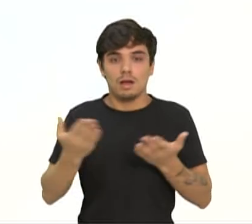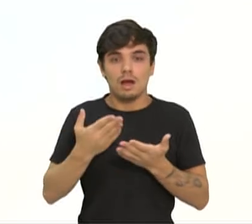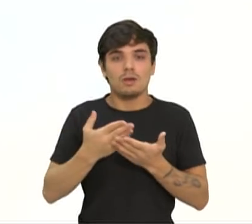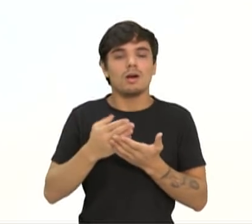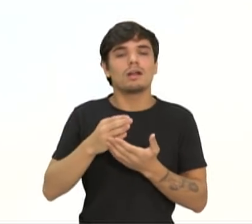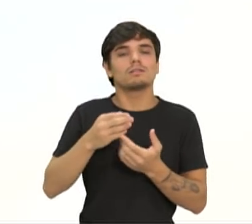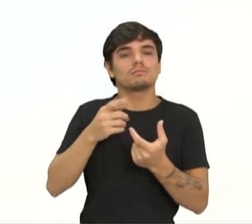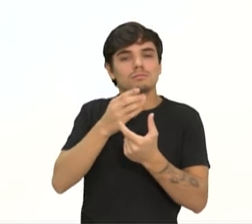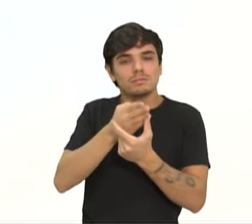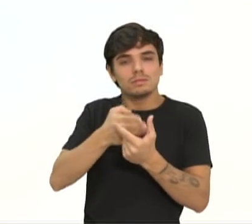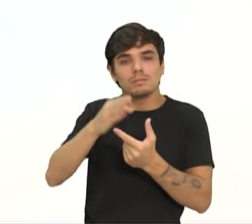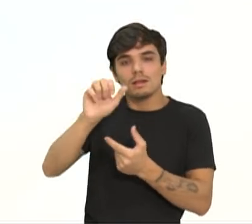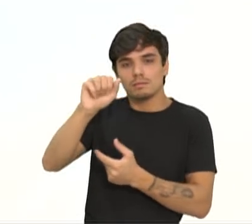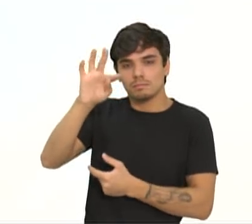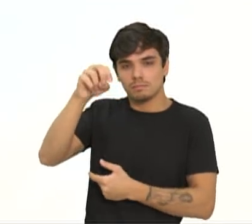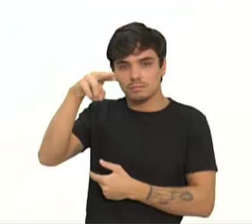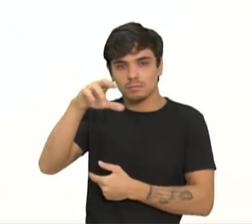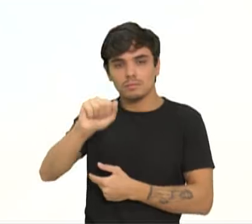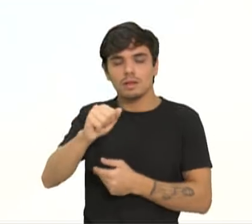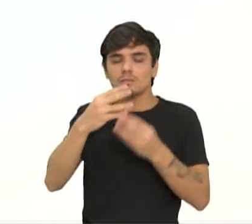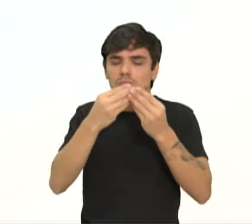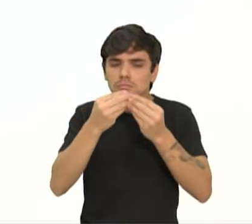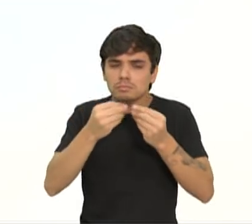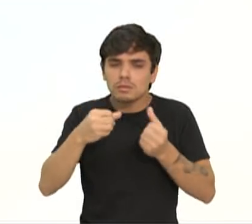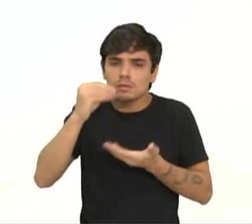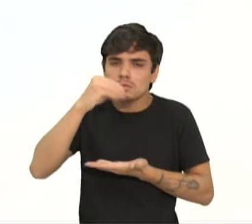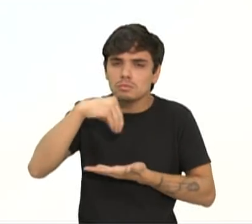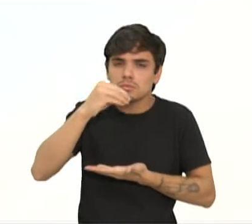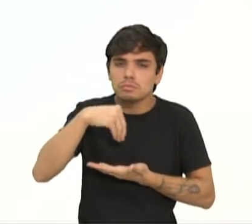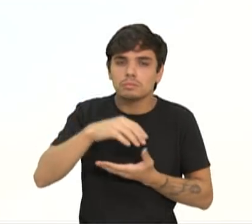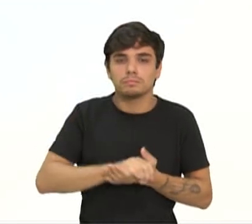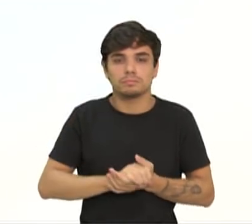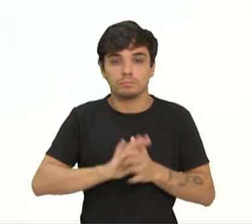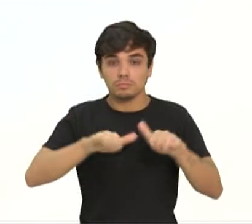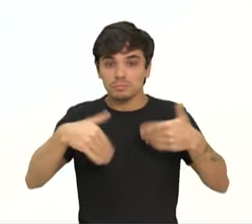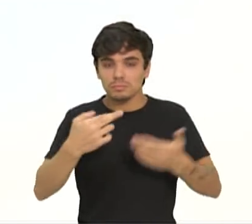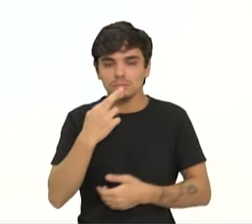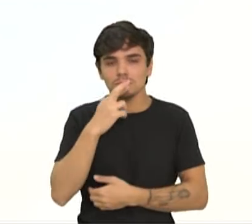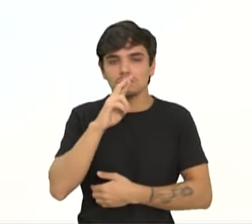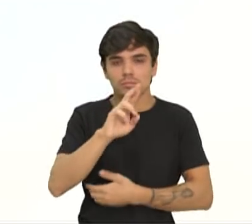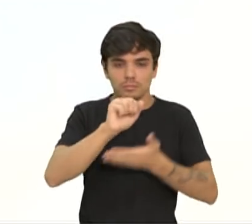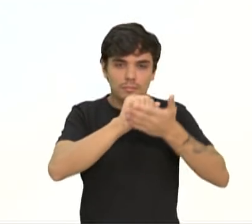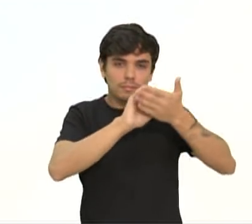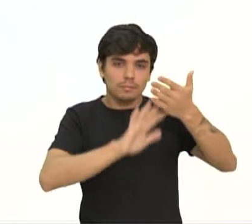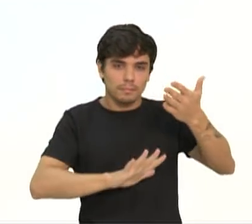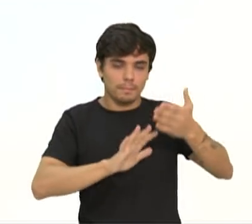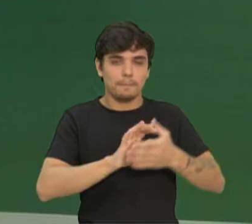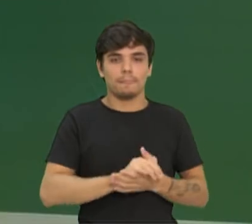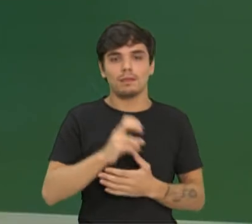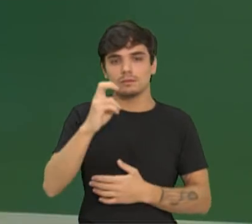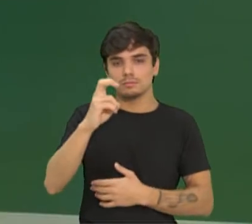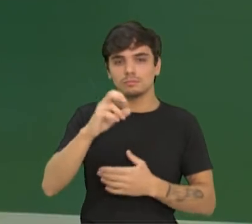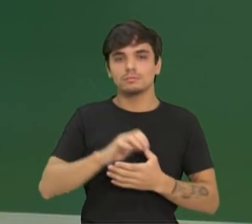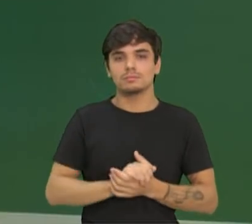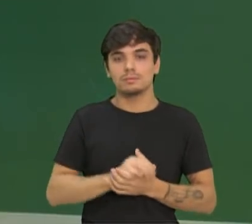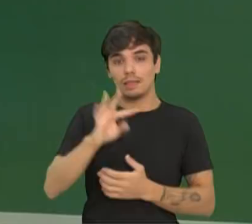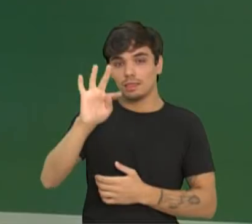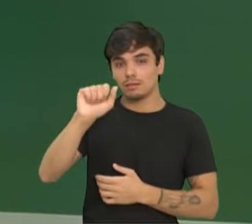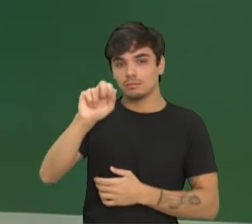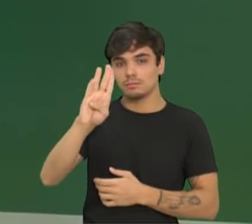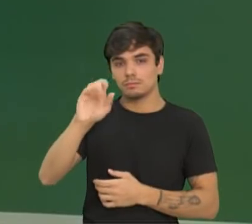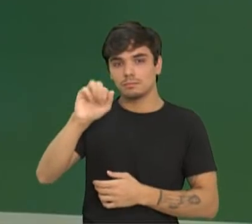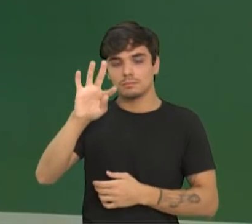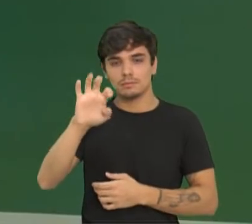ela é pronunciada de uma maneira mais fraca. Então, quando nós respondemos aqui no exercício 5, Taubaté, a